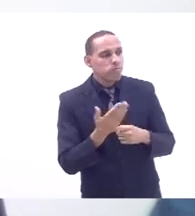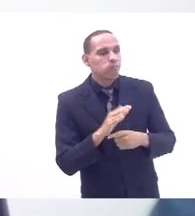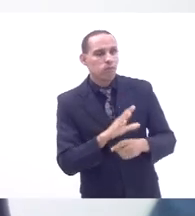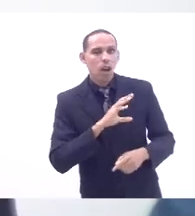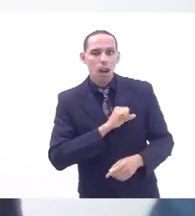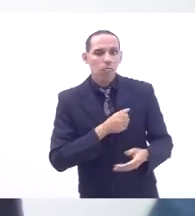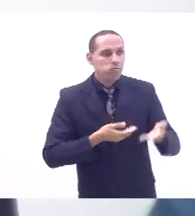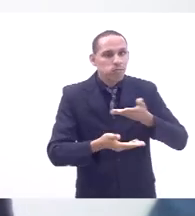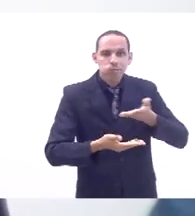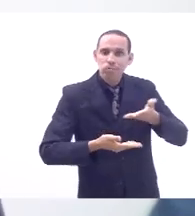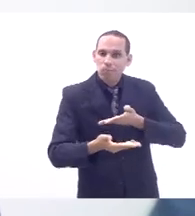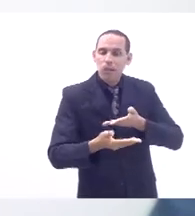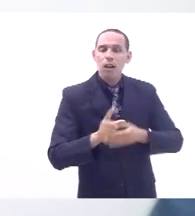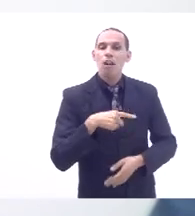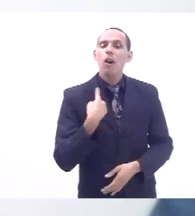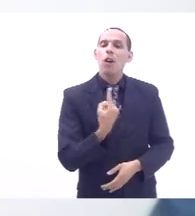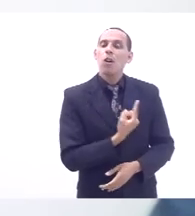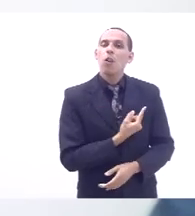outro,